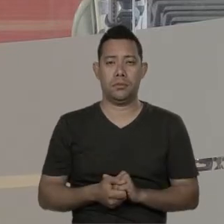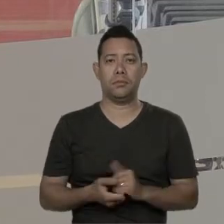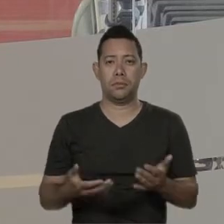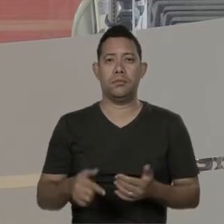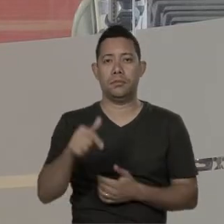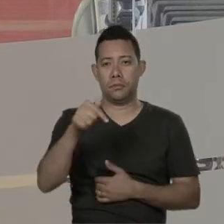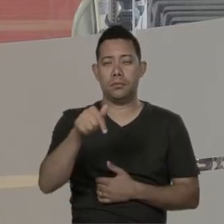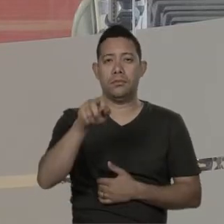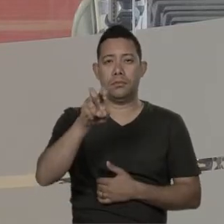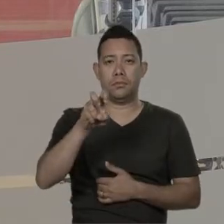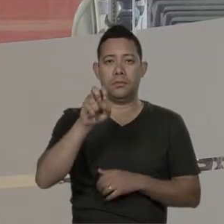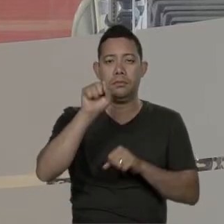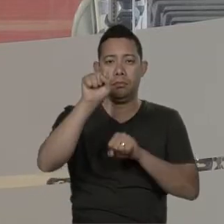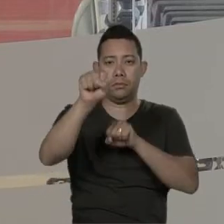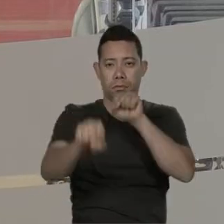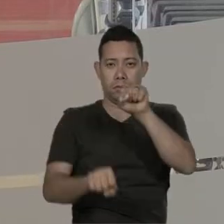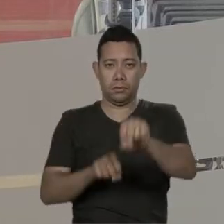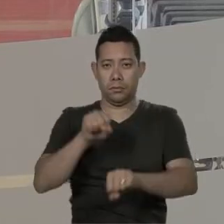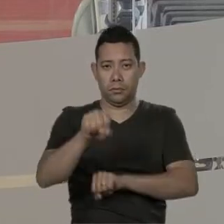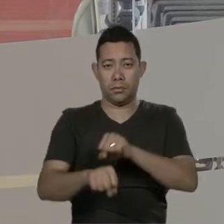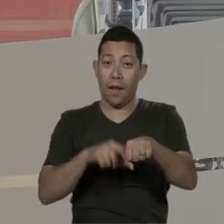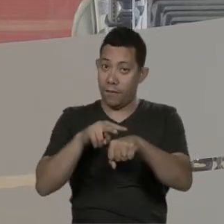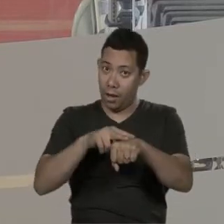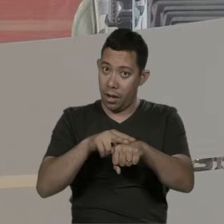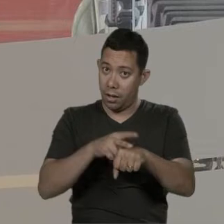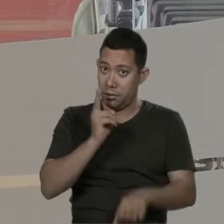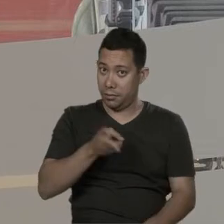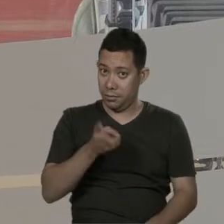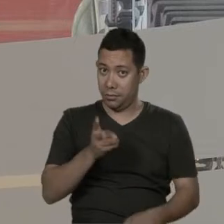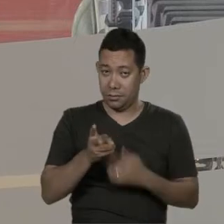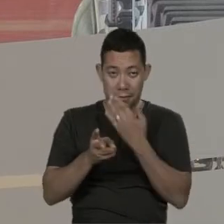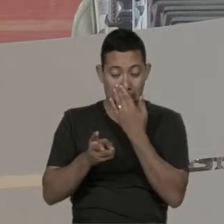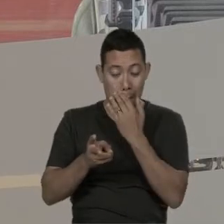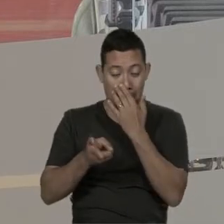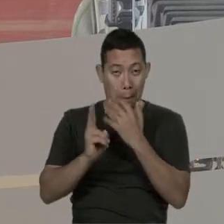75 RPM, não sai da verde. Bora.